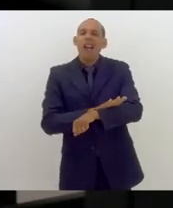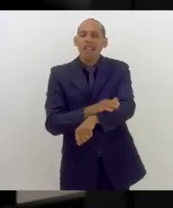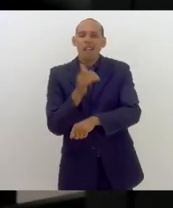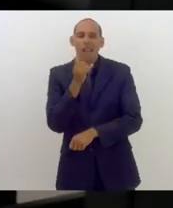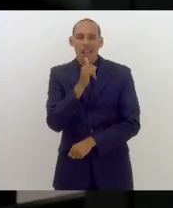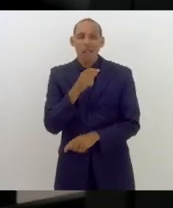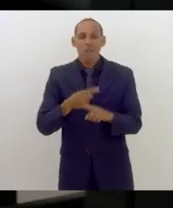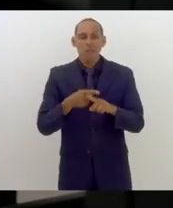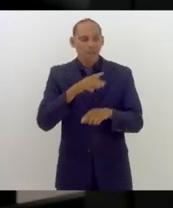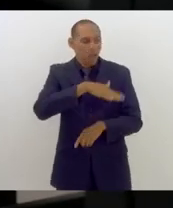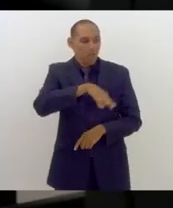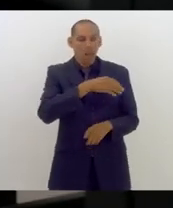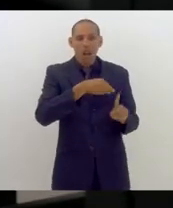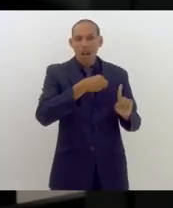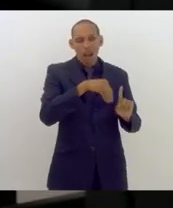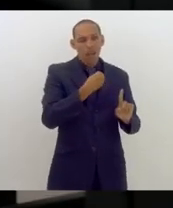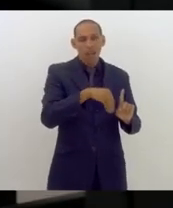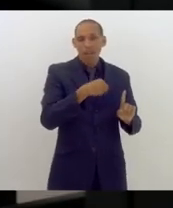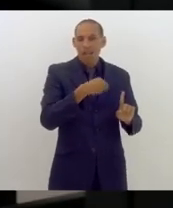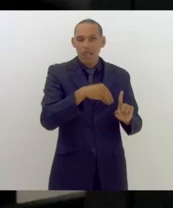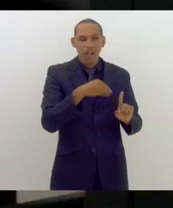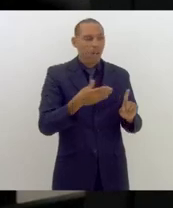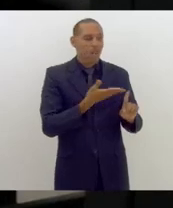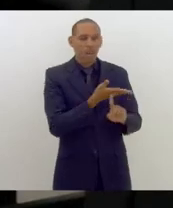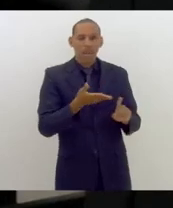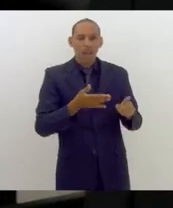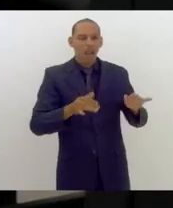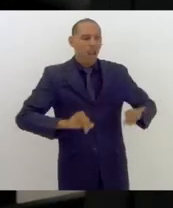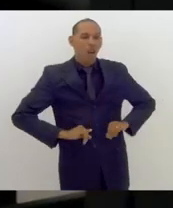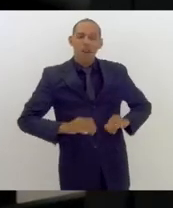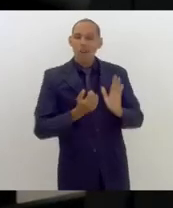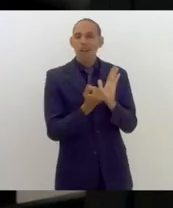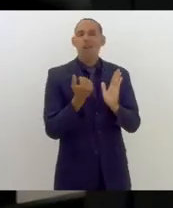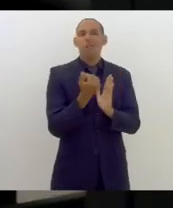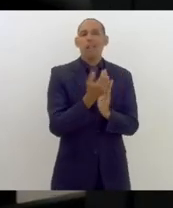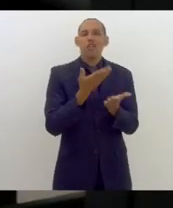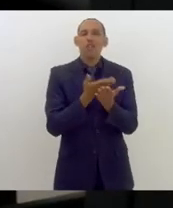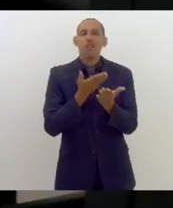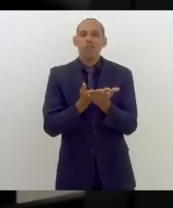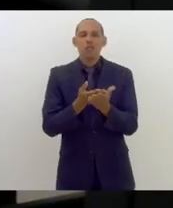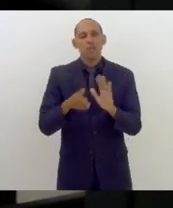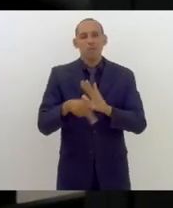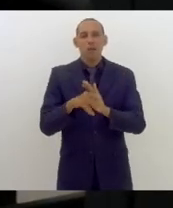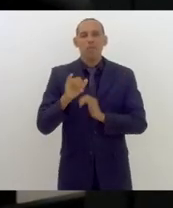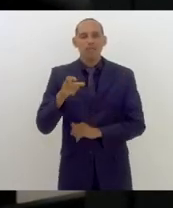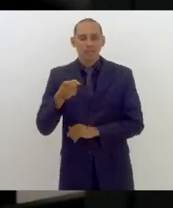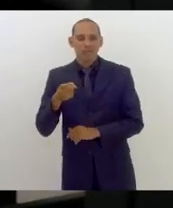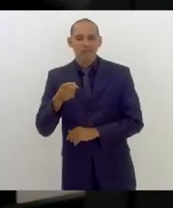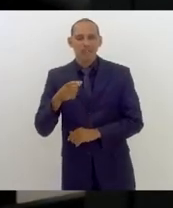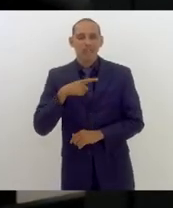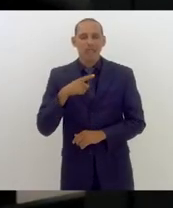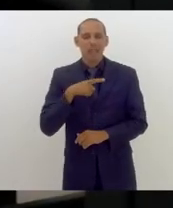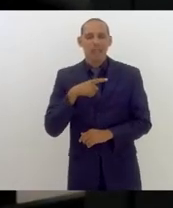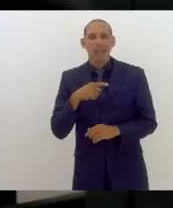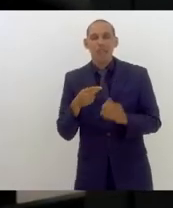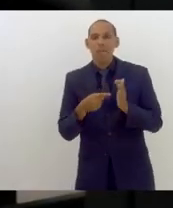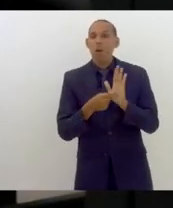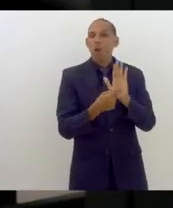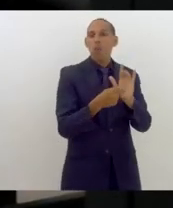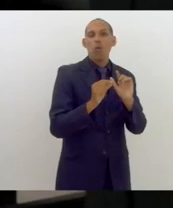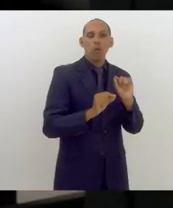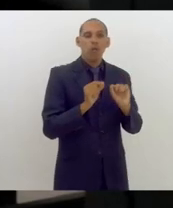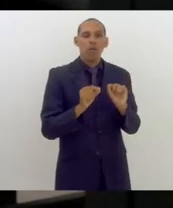vulnerabilizada ela acaba sendo mais afetada tem gente que tá existe um estudo que foi feito pelo Wix Instituto em sociedade que mostra